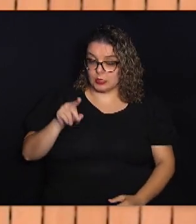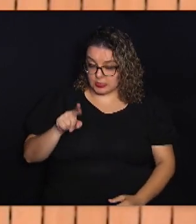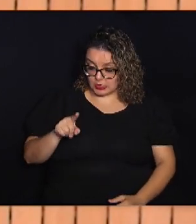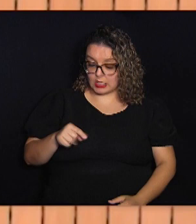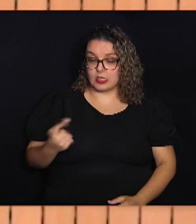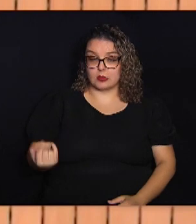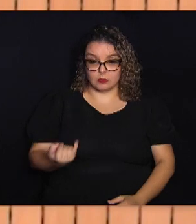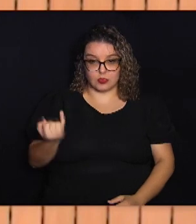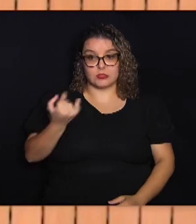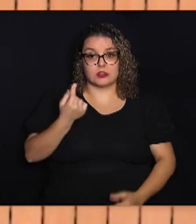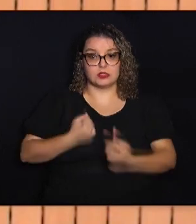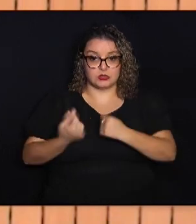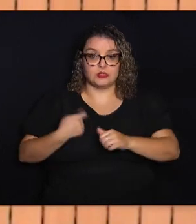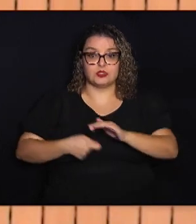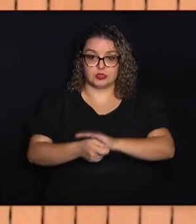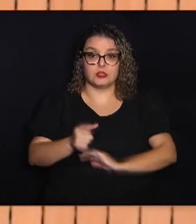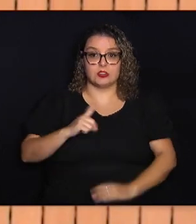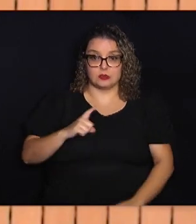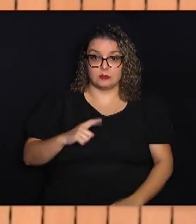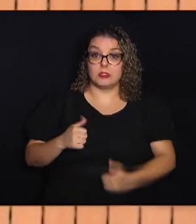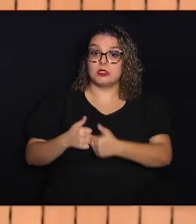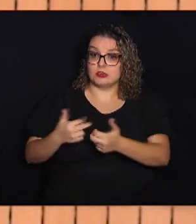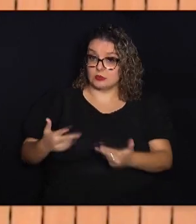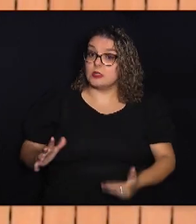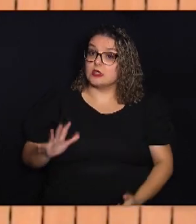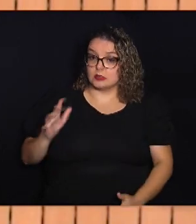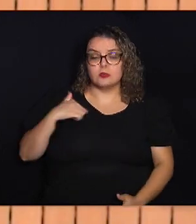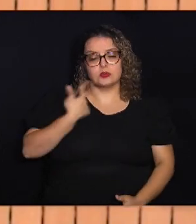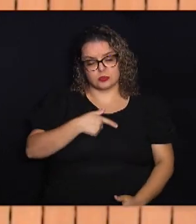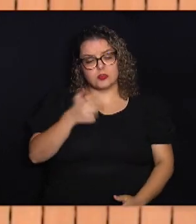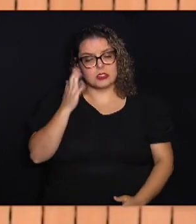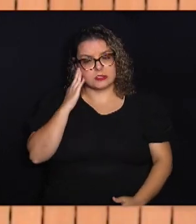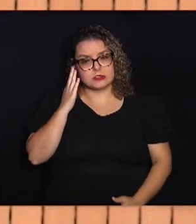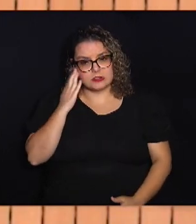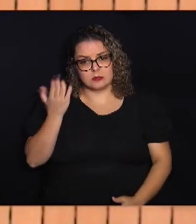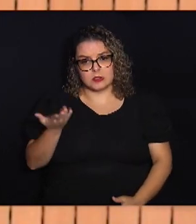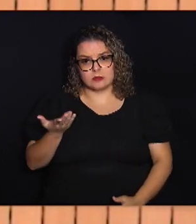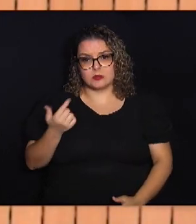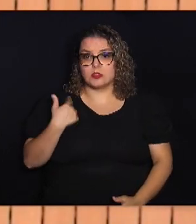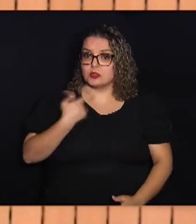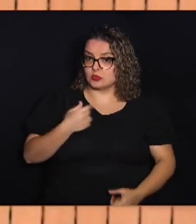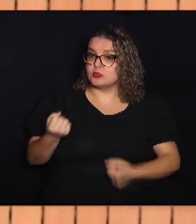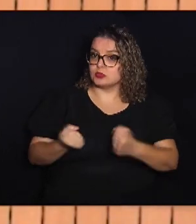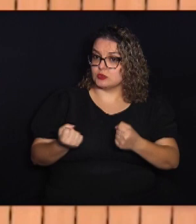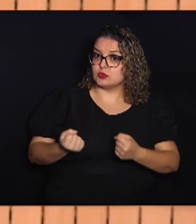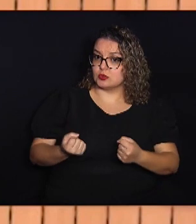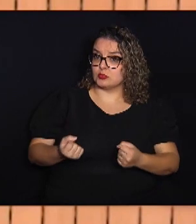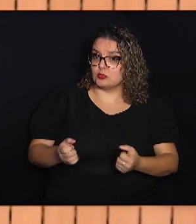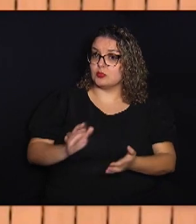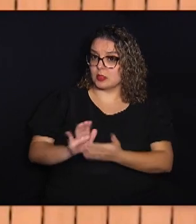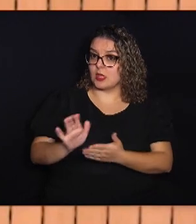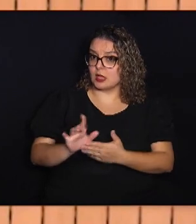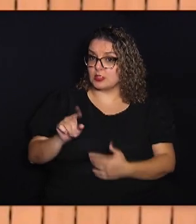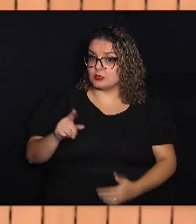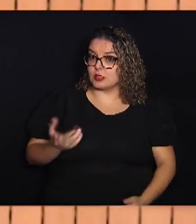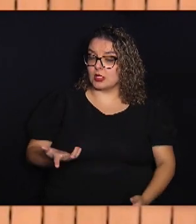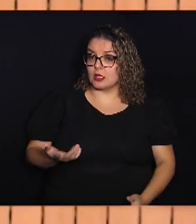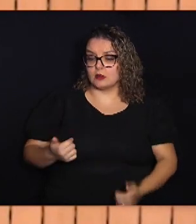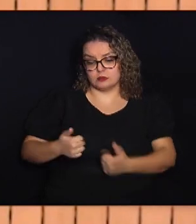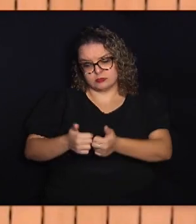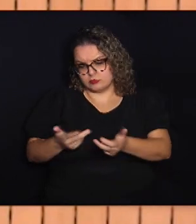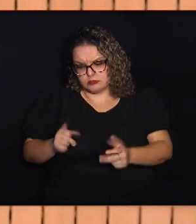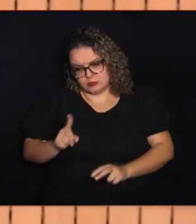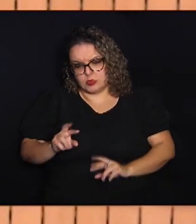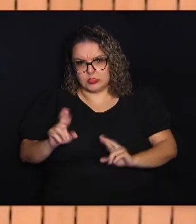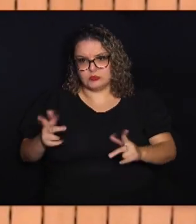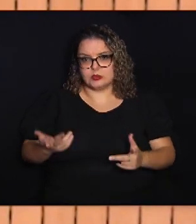também. Transporte é caro, a gente sabe disso, porque a gente anda de carro, sabe o custo que é. E o transporte público não é